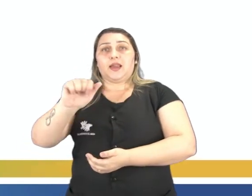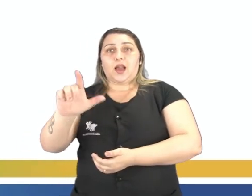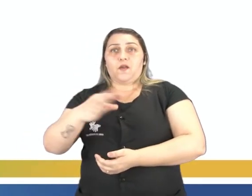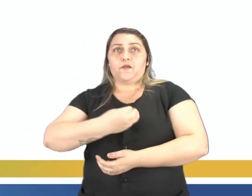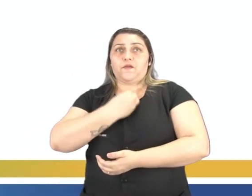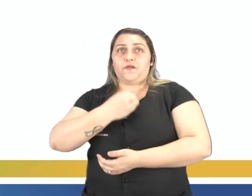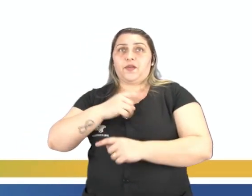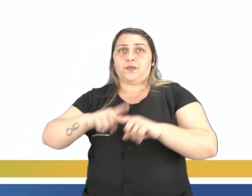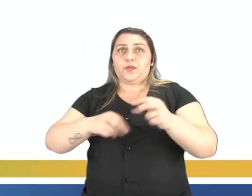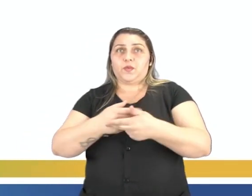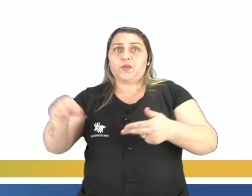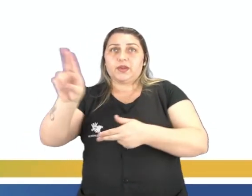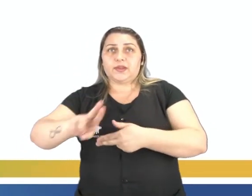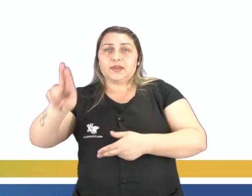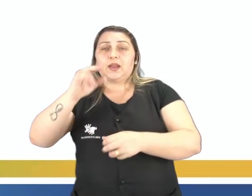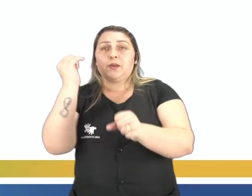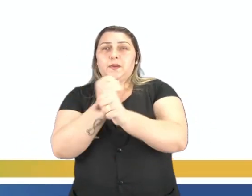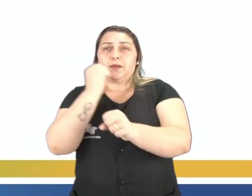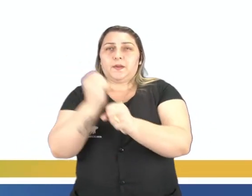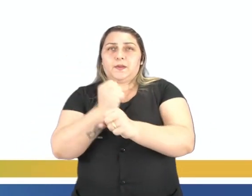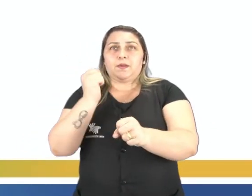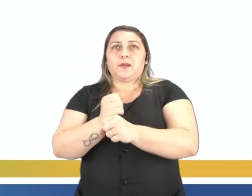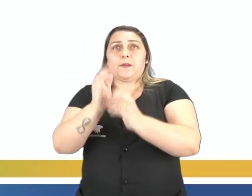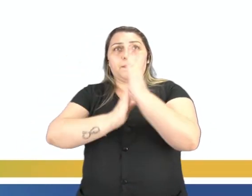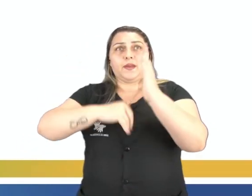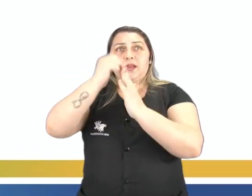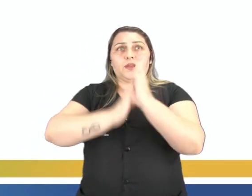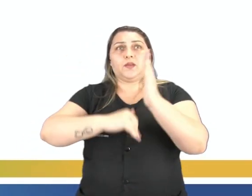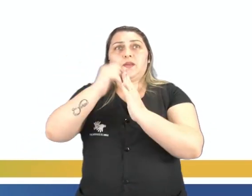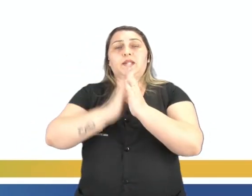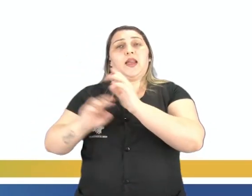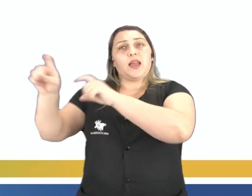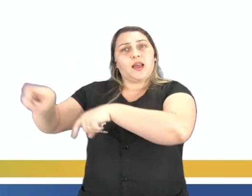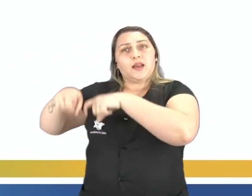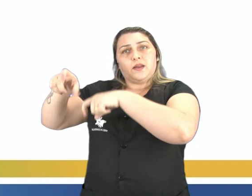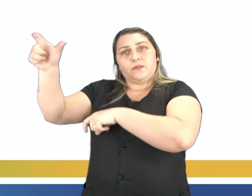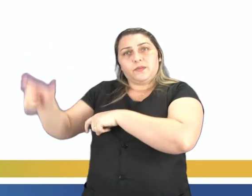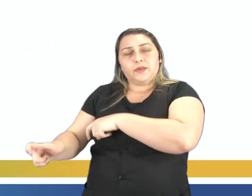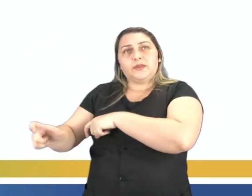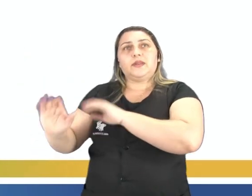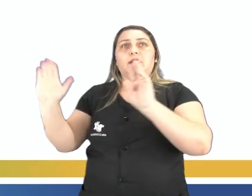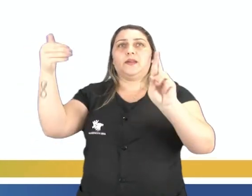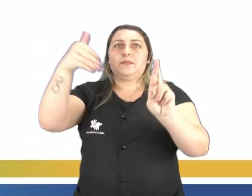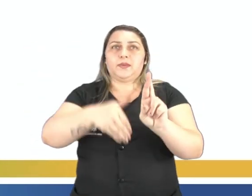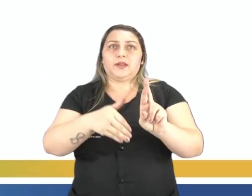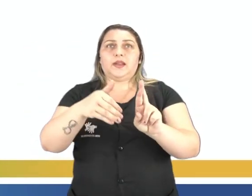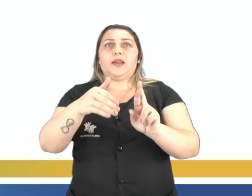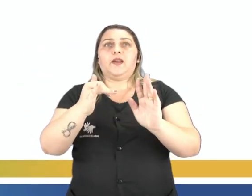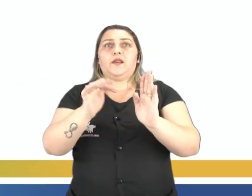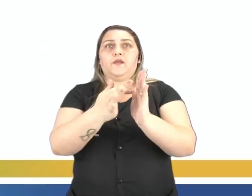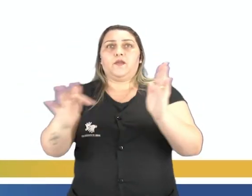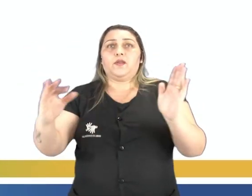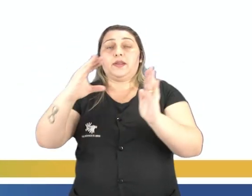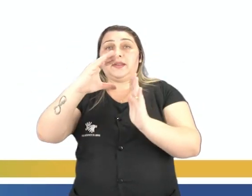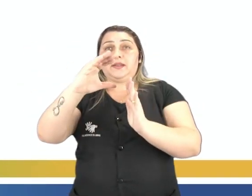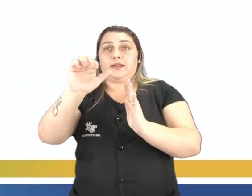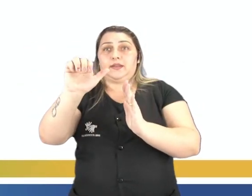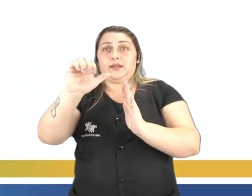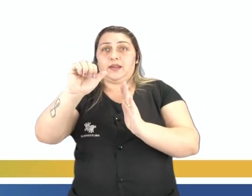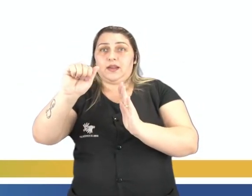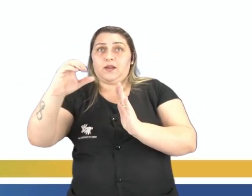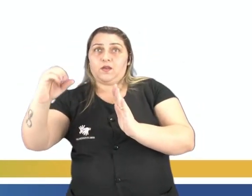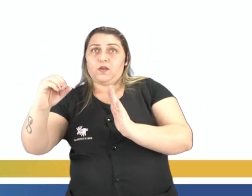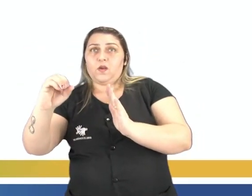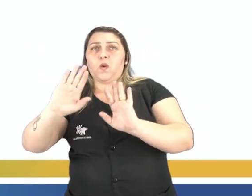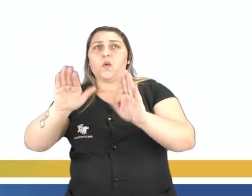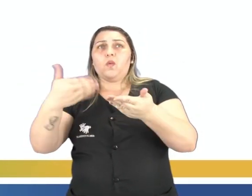é um material muito usado por pedreiros, pintores e agricultores, representada pela fórmula CaO. Verifique